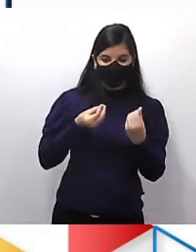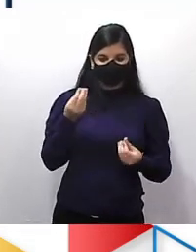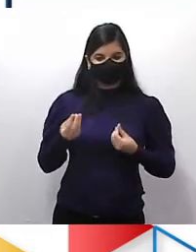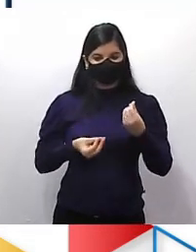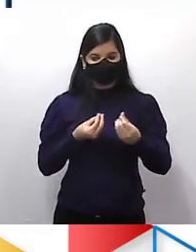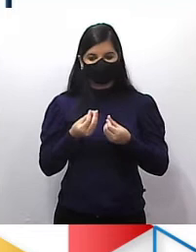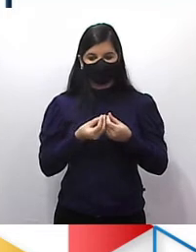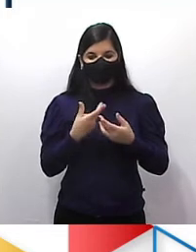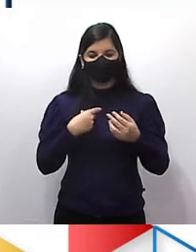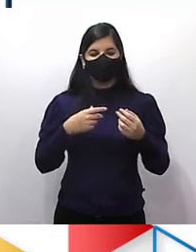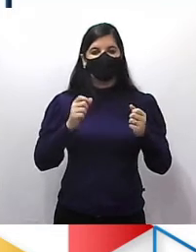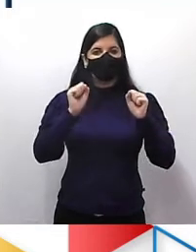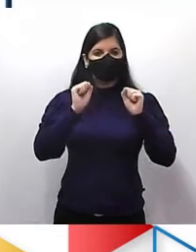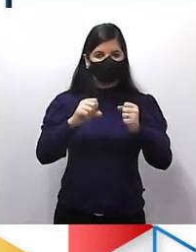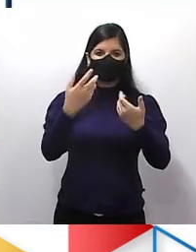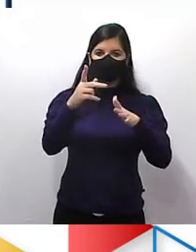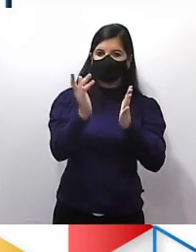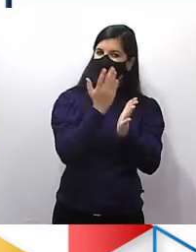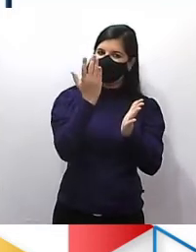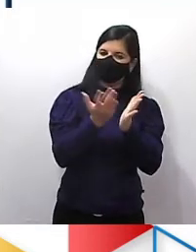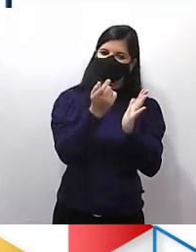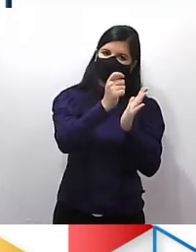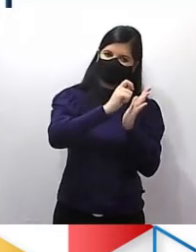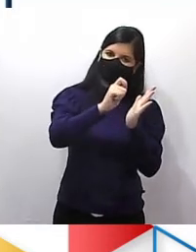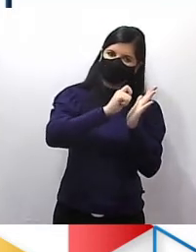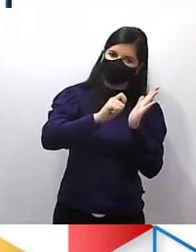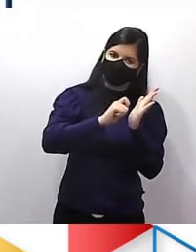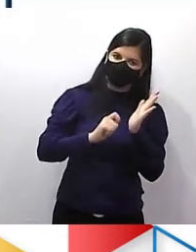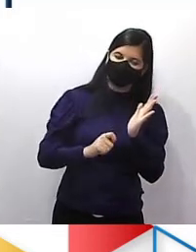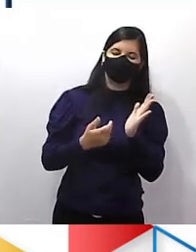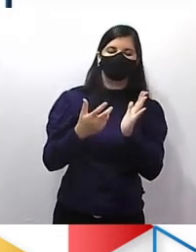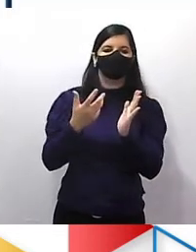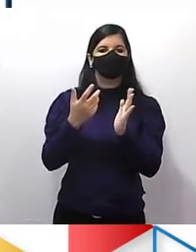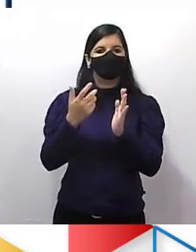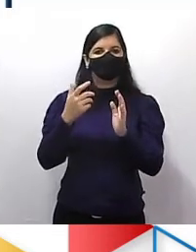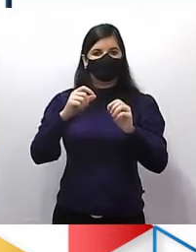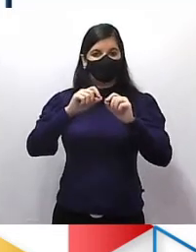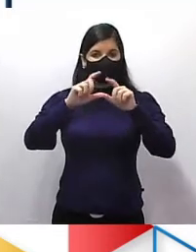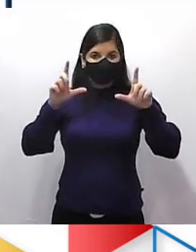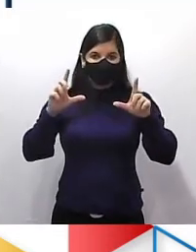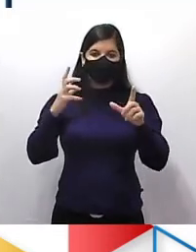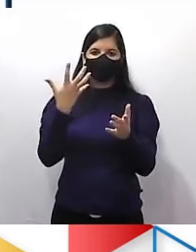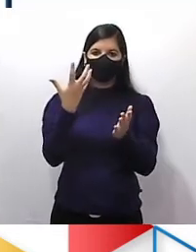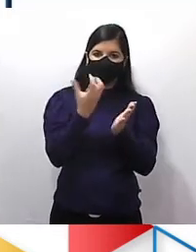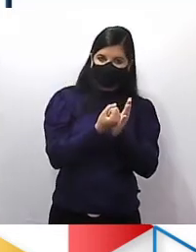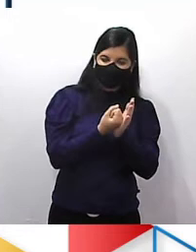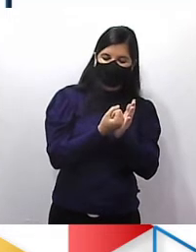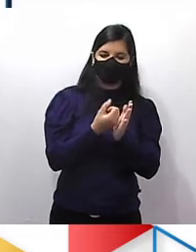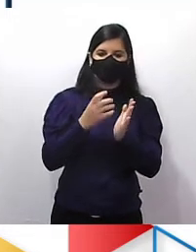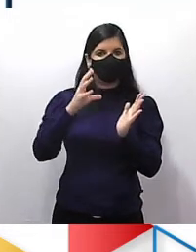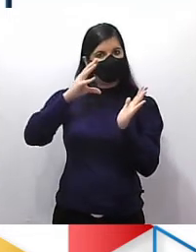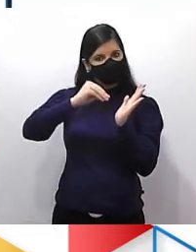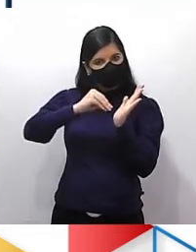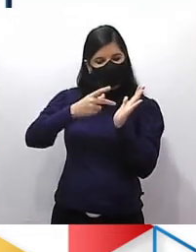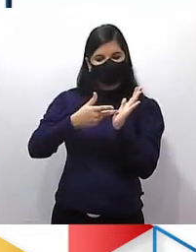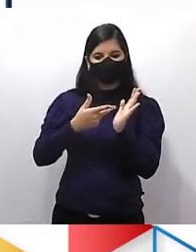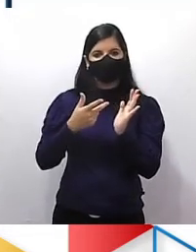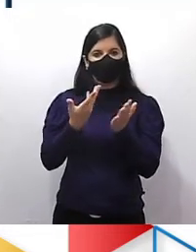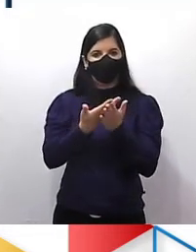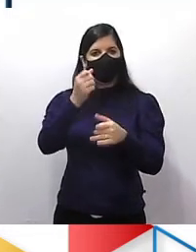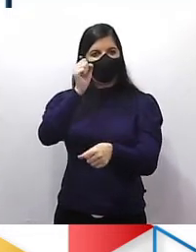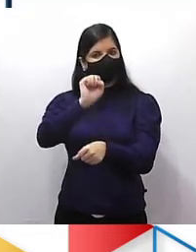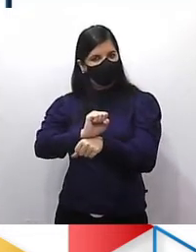Então, você pode escrever isso no seu caderno, você pode printar a tela, você pode dar uma pausa na aula,